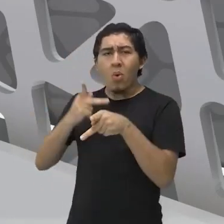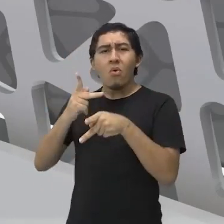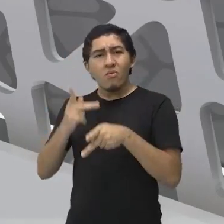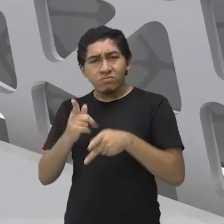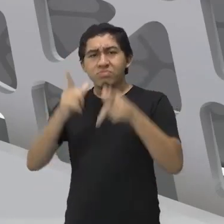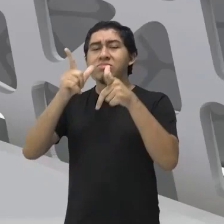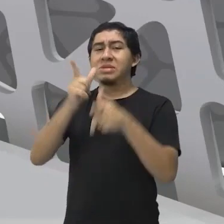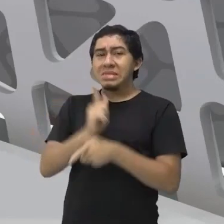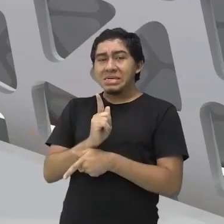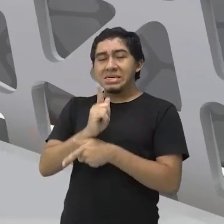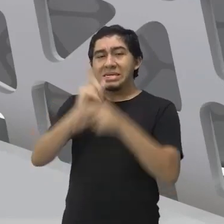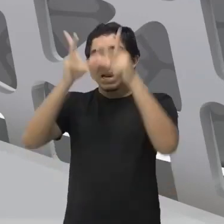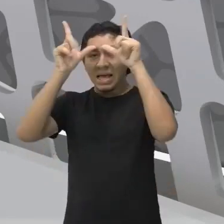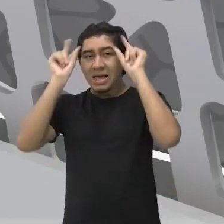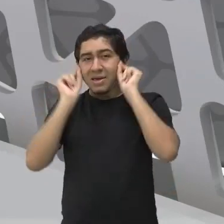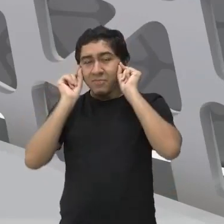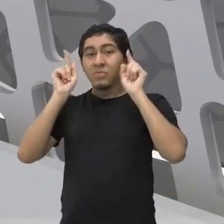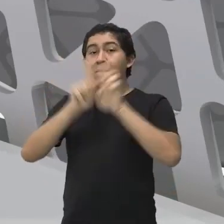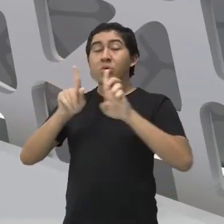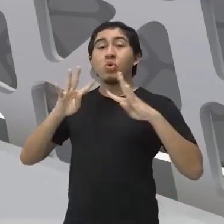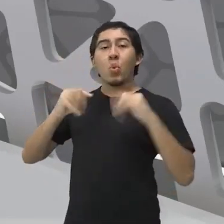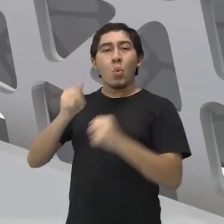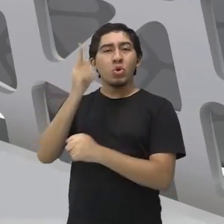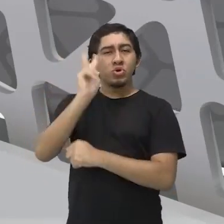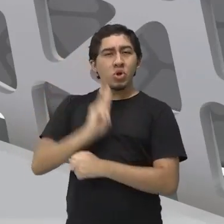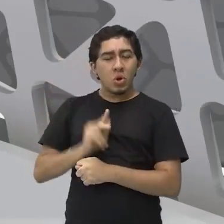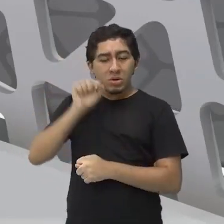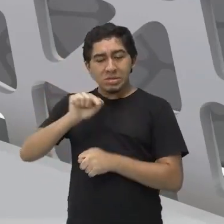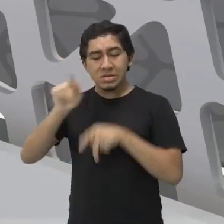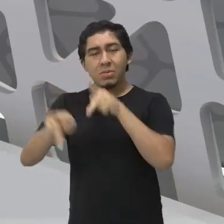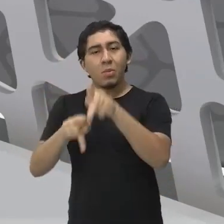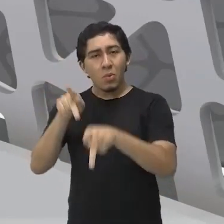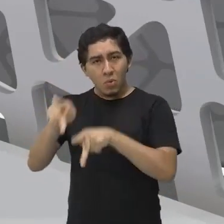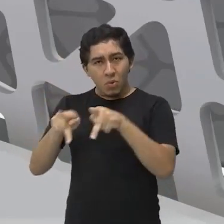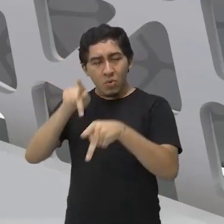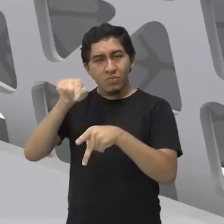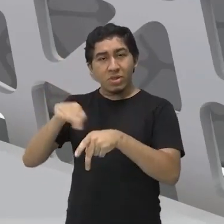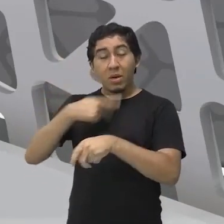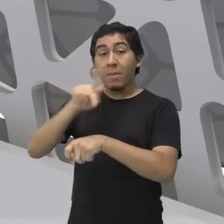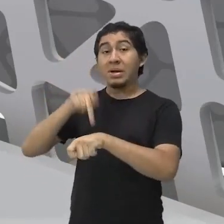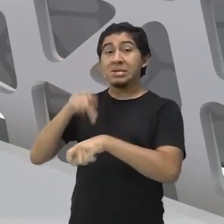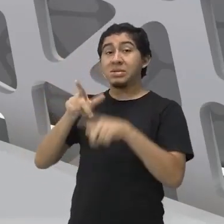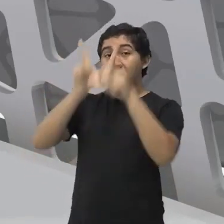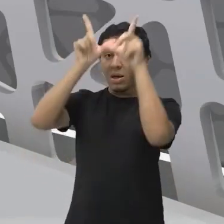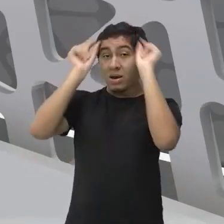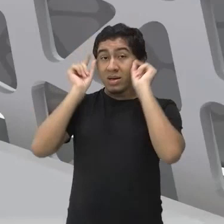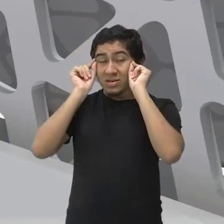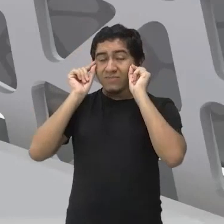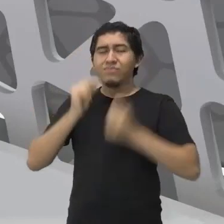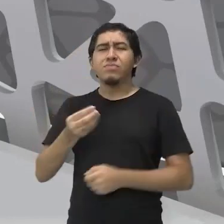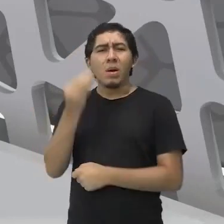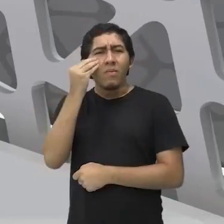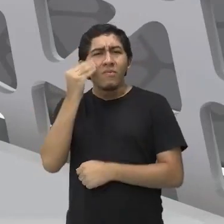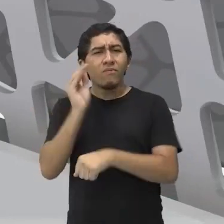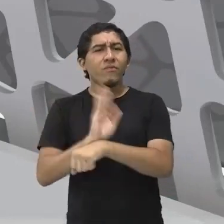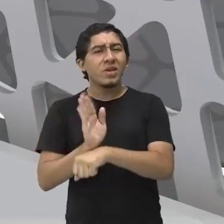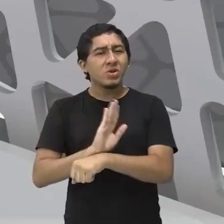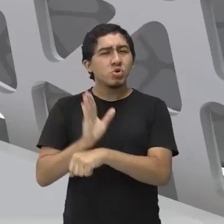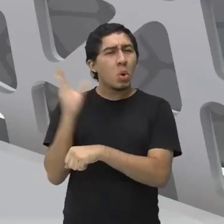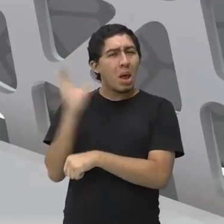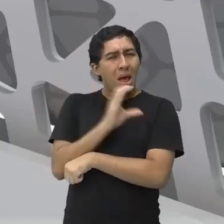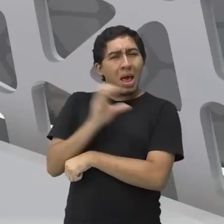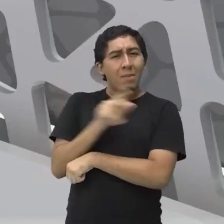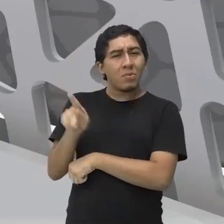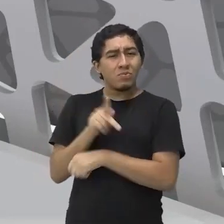de toda a história da Grécia, da gente relembrar aí o que foi trabalhado sobre a Grécia, vamos dar uma olhada nesse videozinho